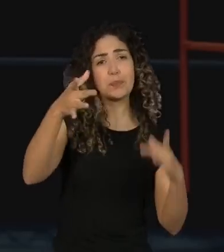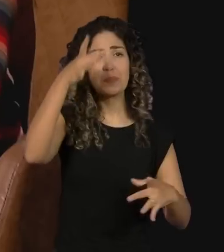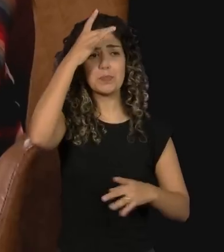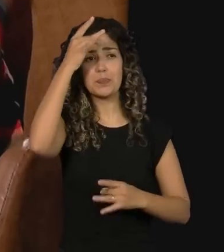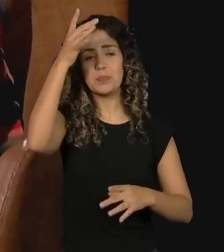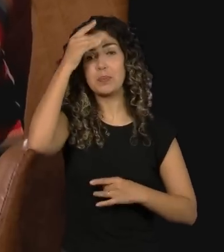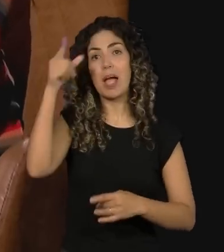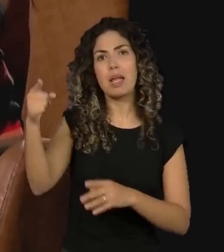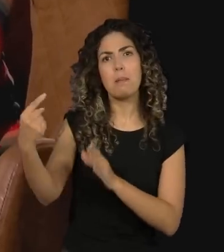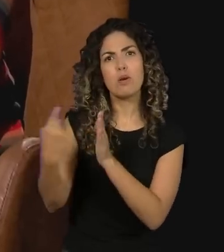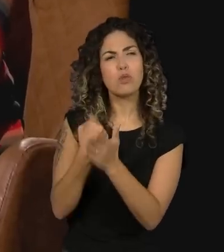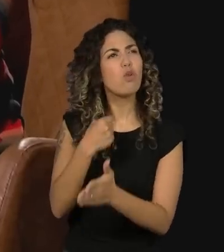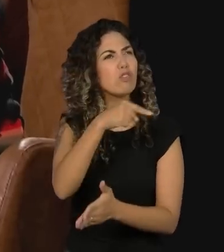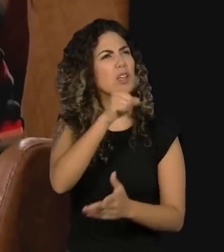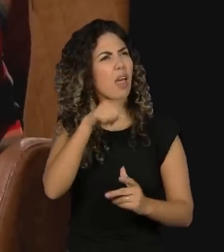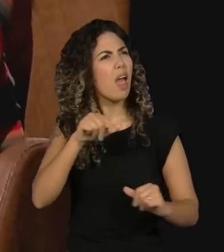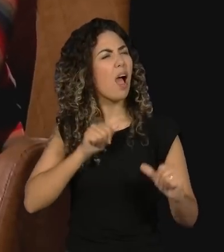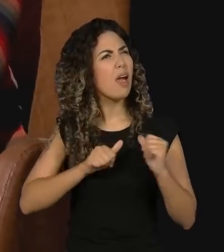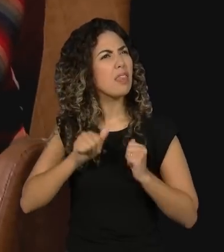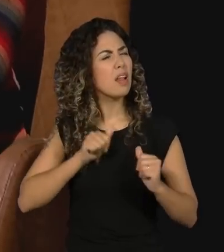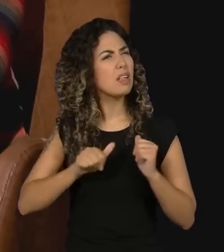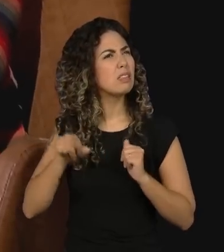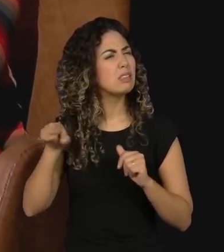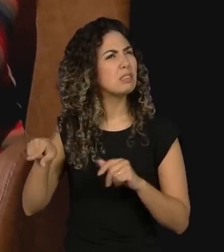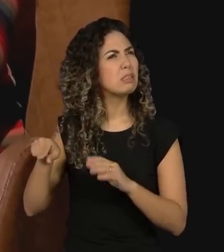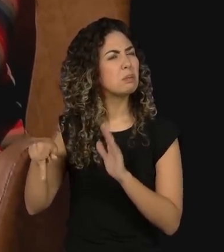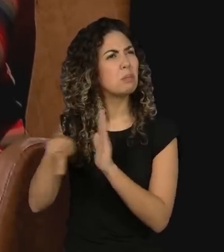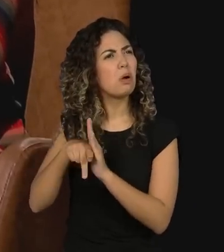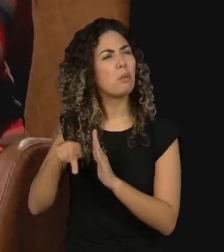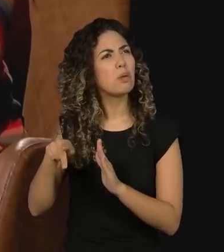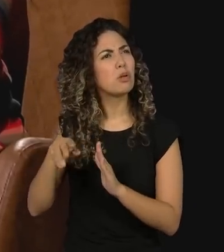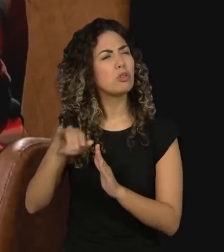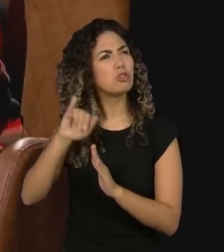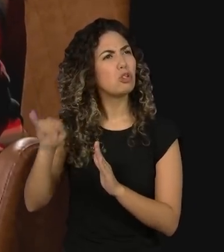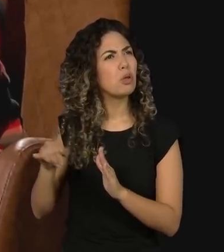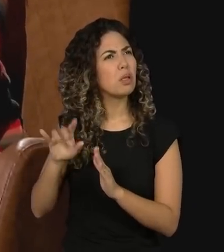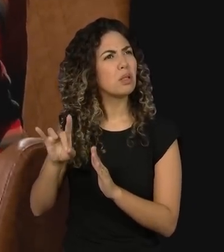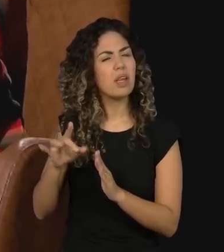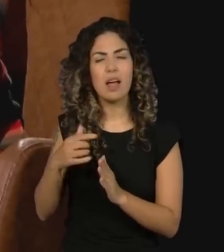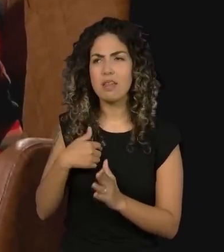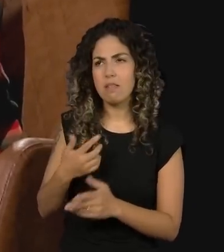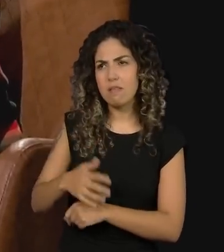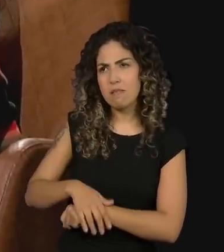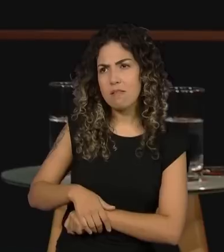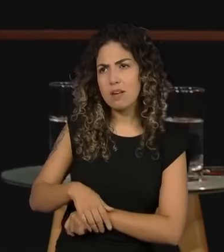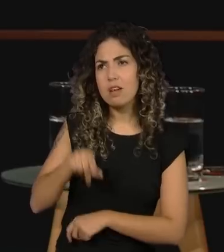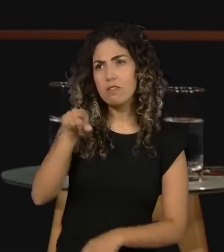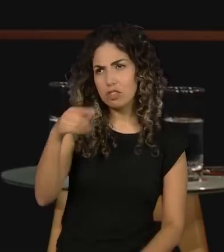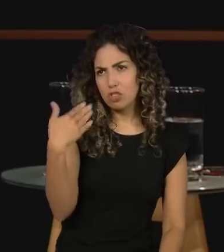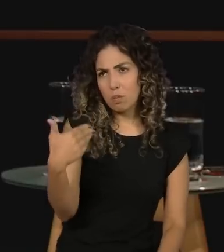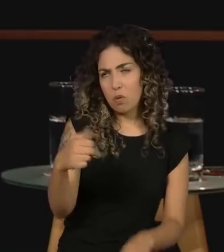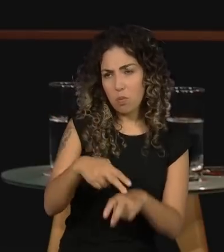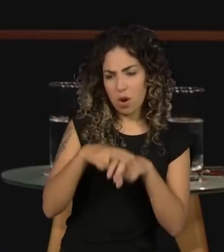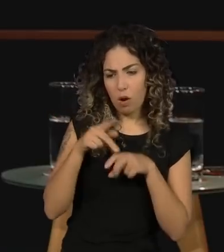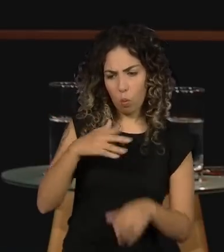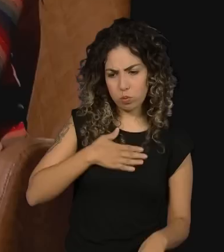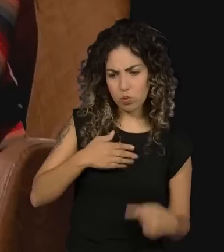A gente até hoje brinca, eu falei, você não me chamou porque você gostou de mim, você me chamou porque eu queria que eu divulgasse.